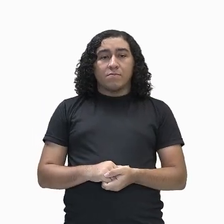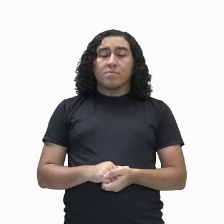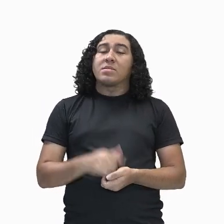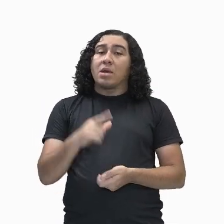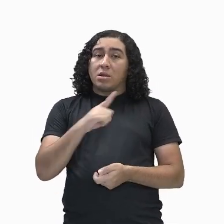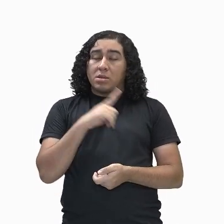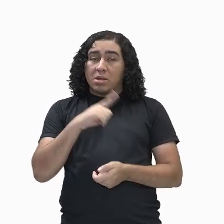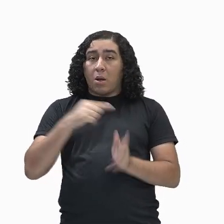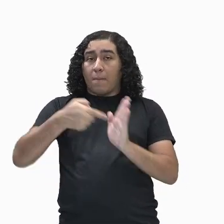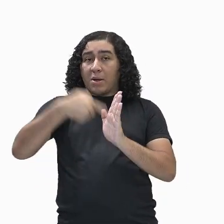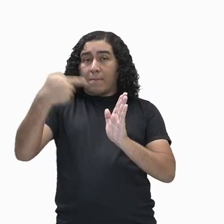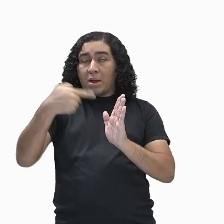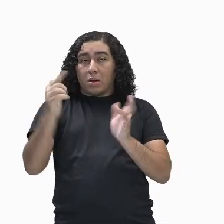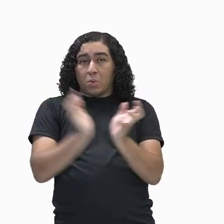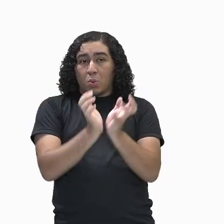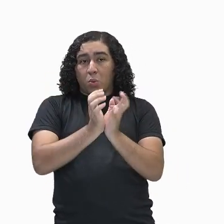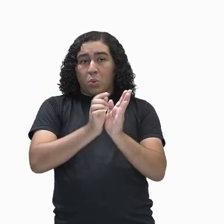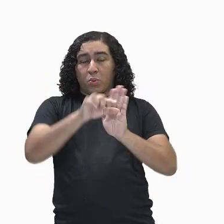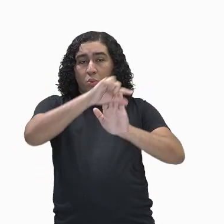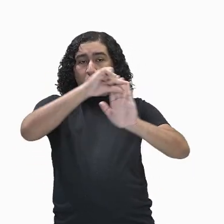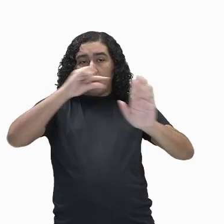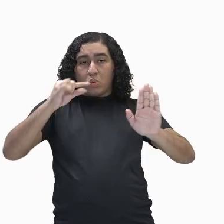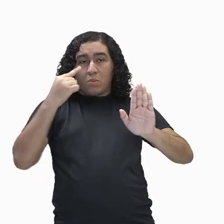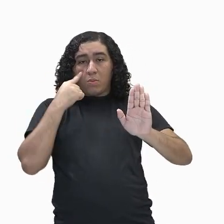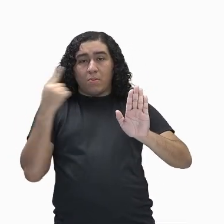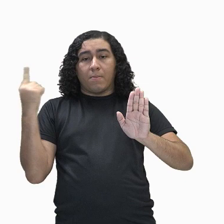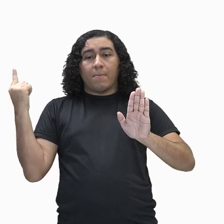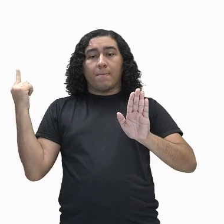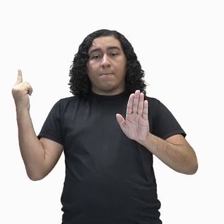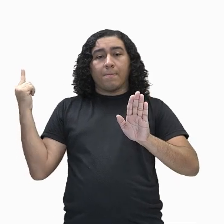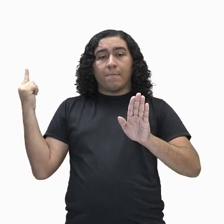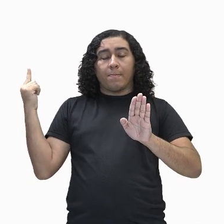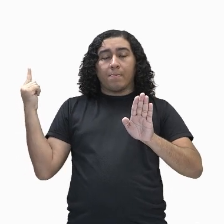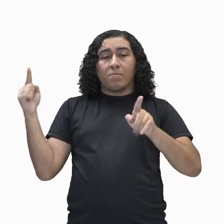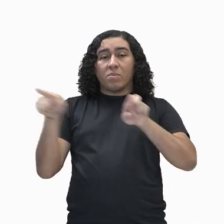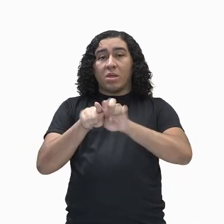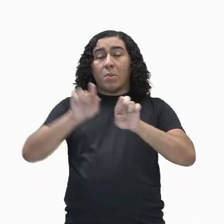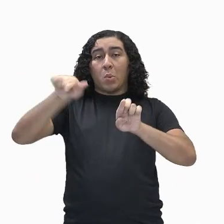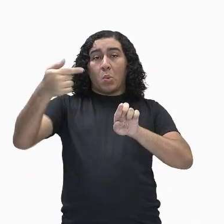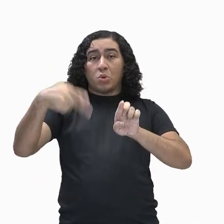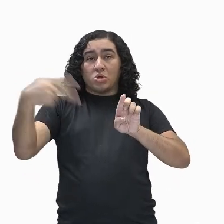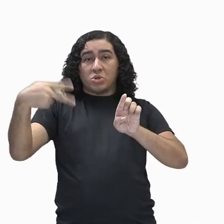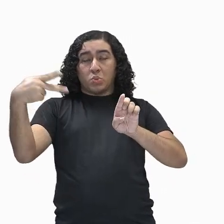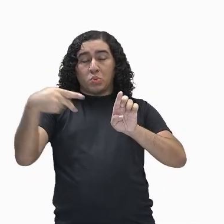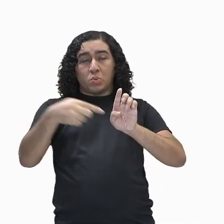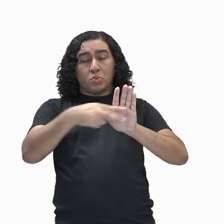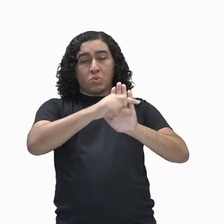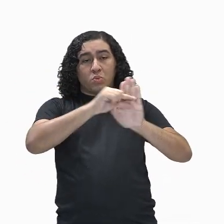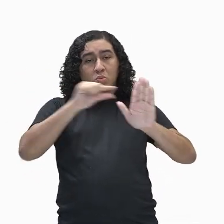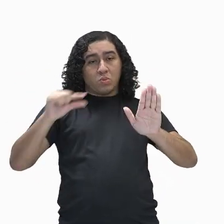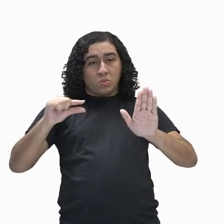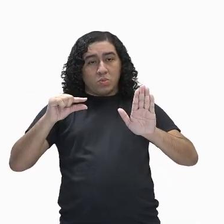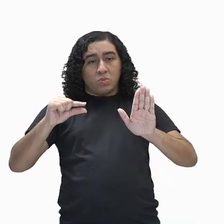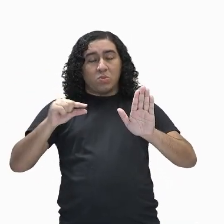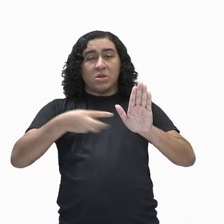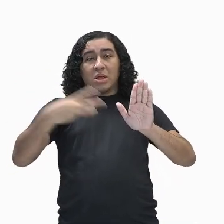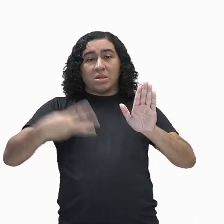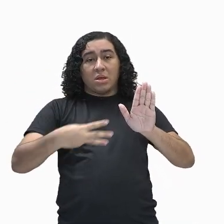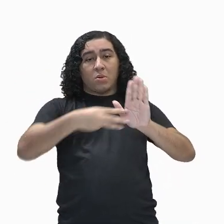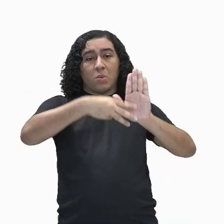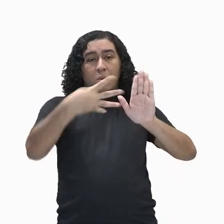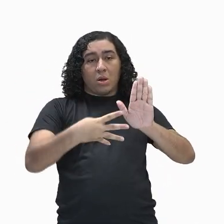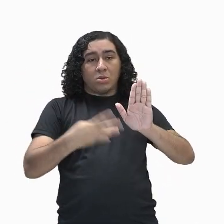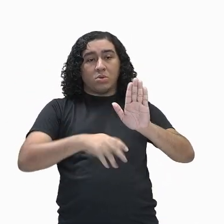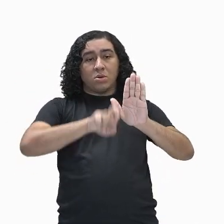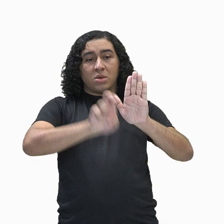das euglenófitas, né? E também que nós temos o grupo das crisófitas, dinófitas,